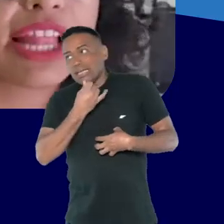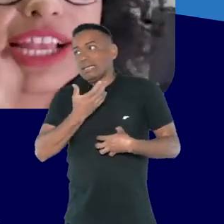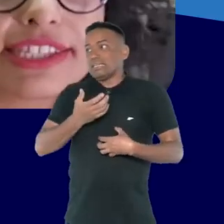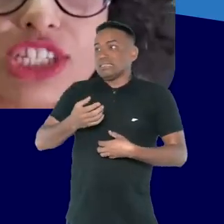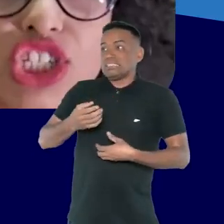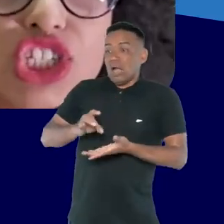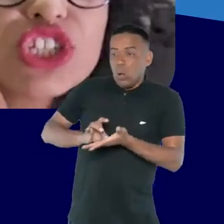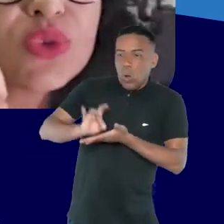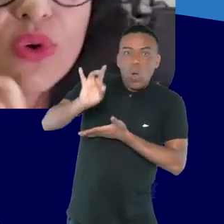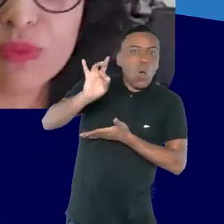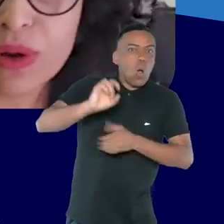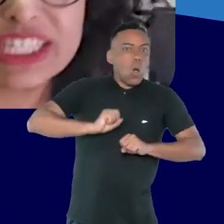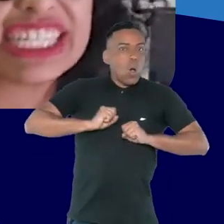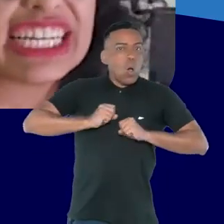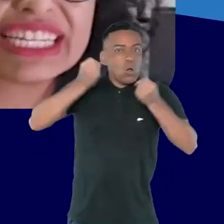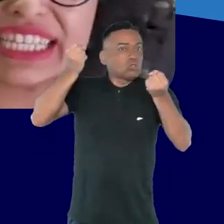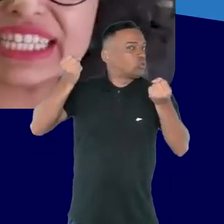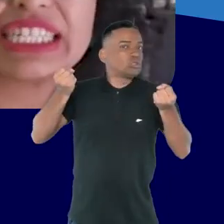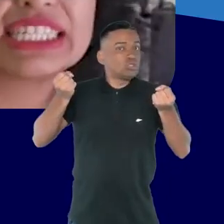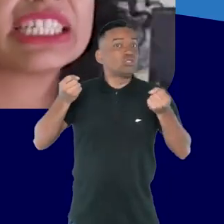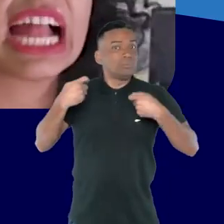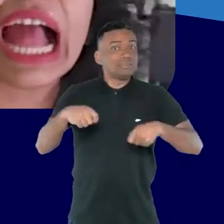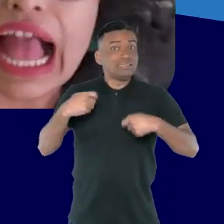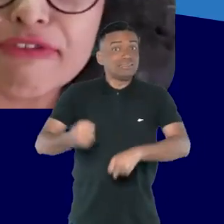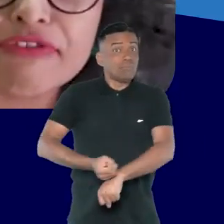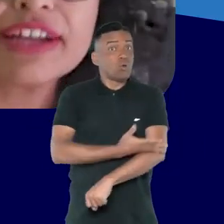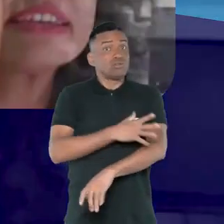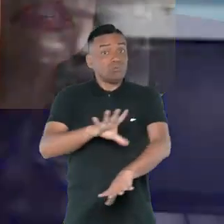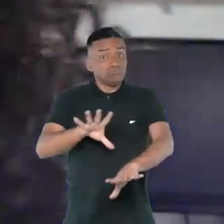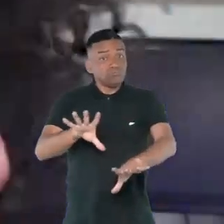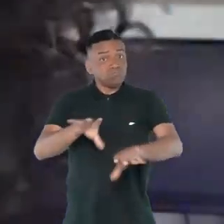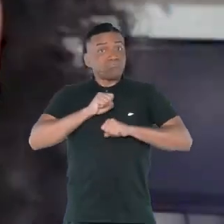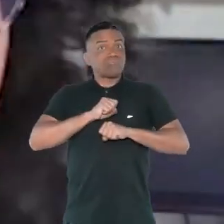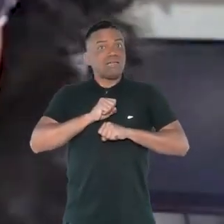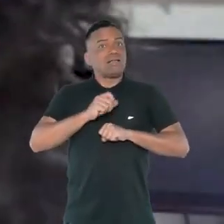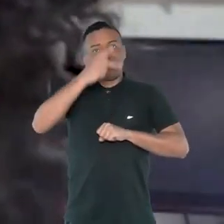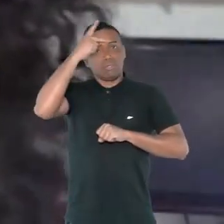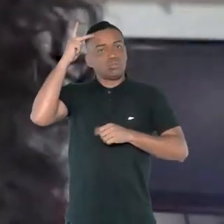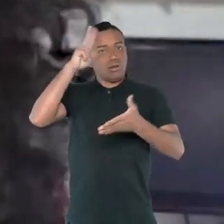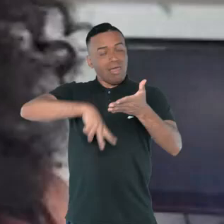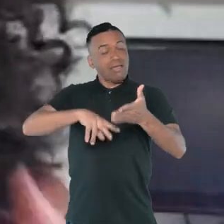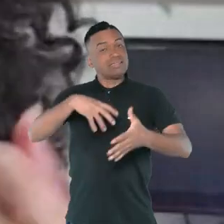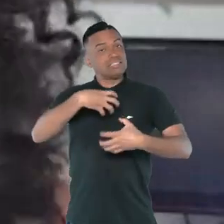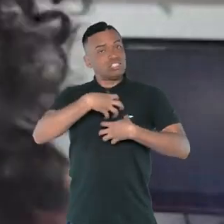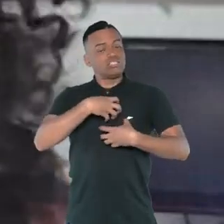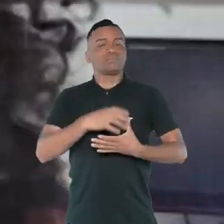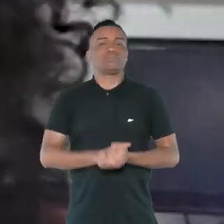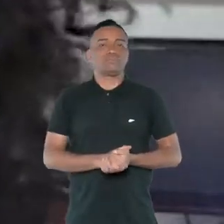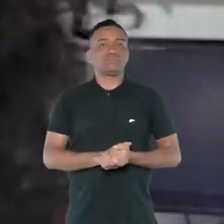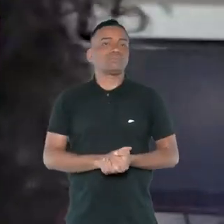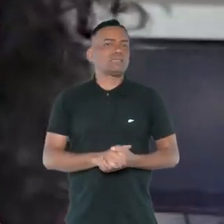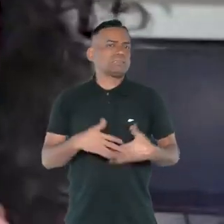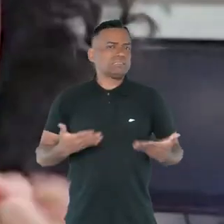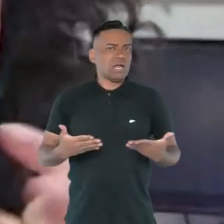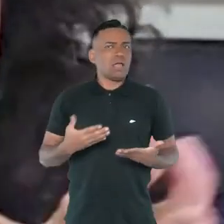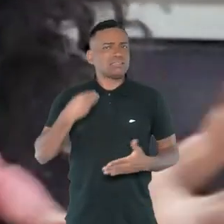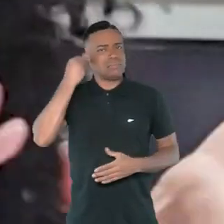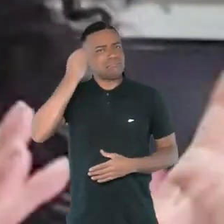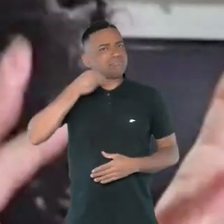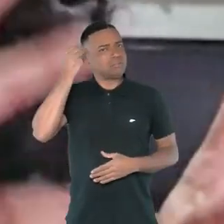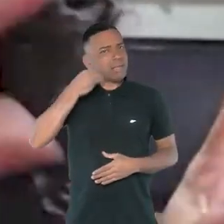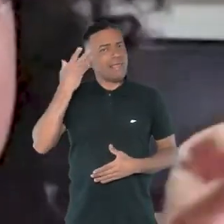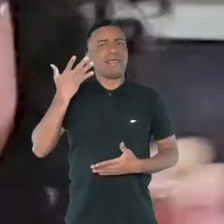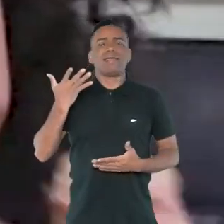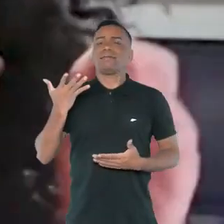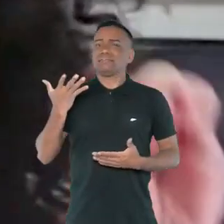coisa, é porque ele está sentindo alguma coisa, seja tristeza, seja raiva, o que quer que seja, a gente precisa arrancar emoções. E